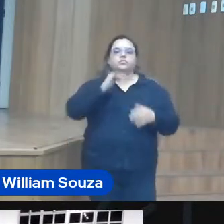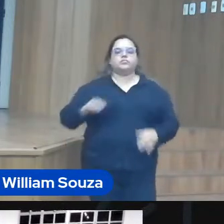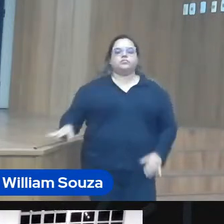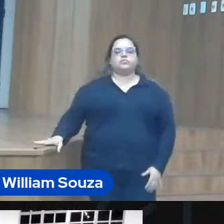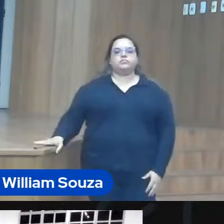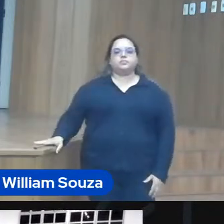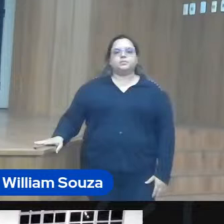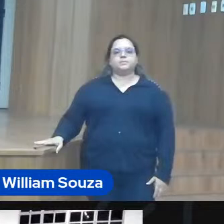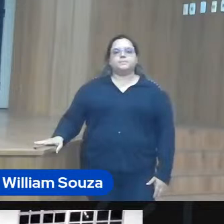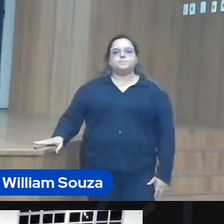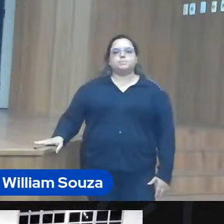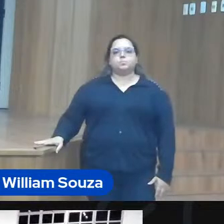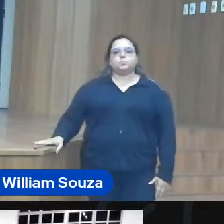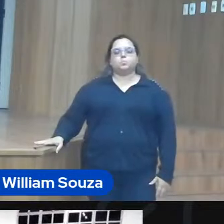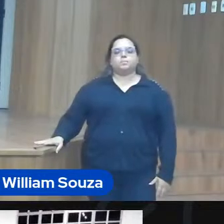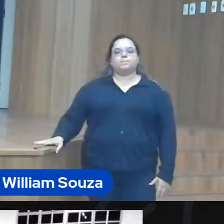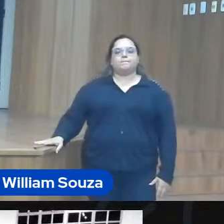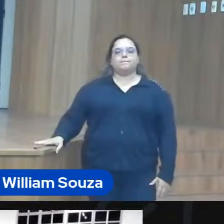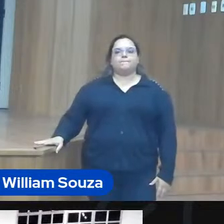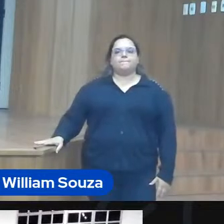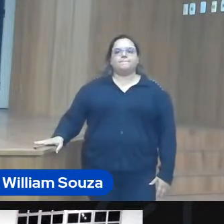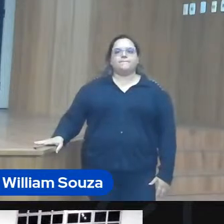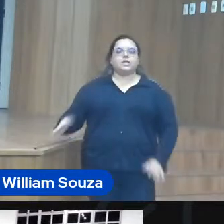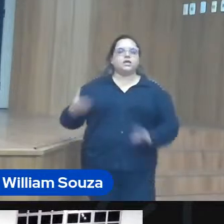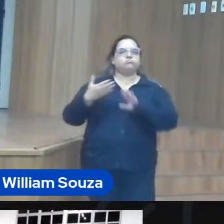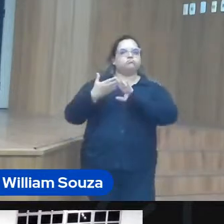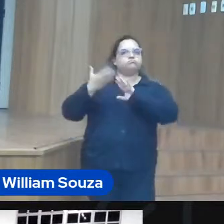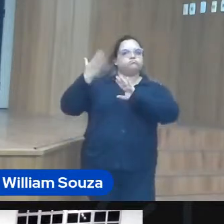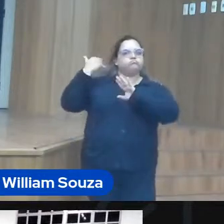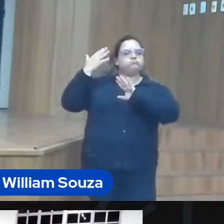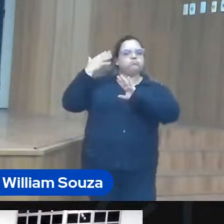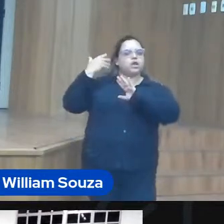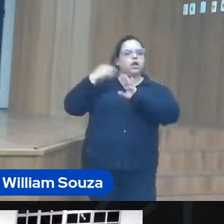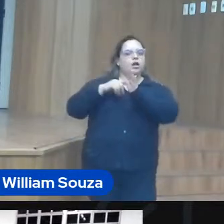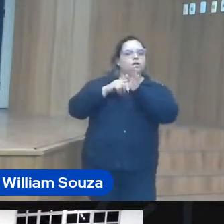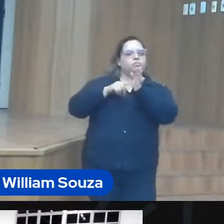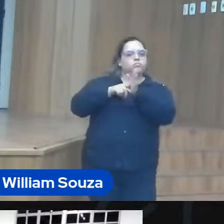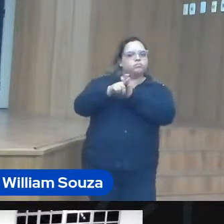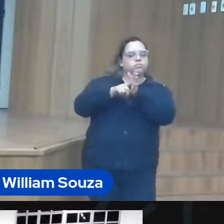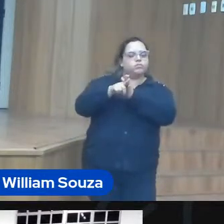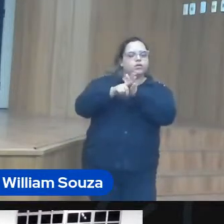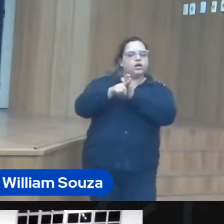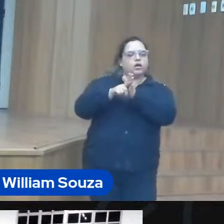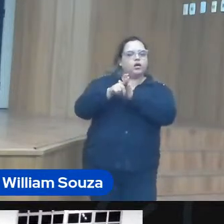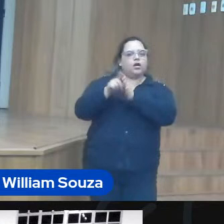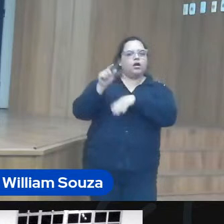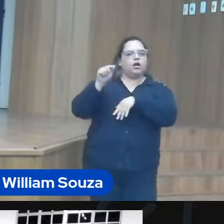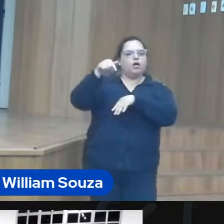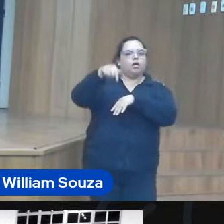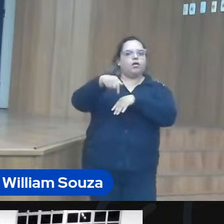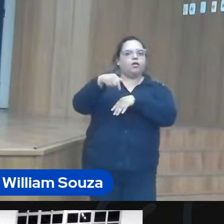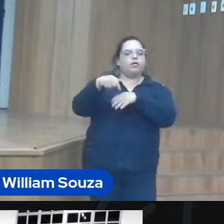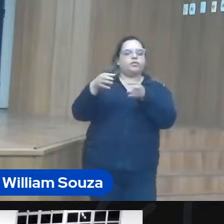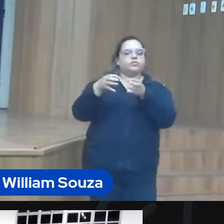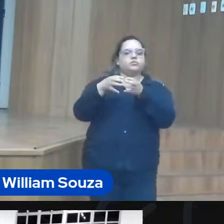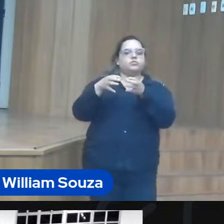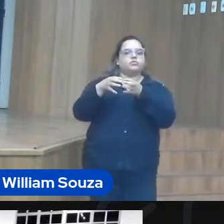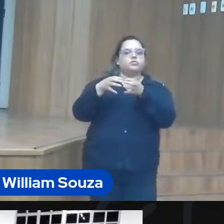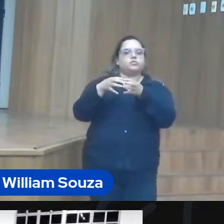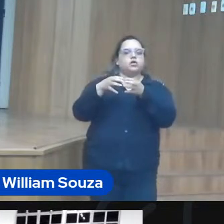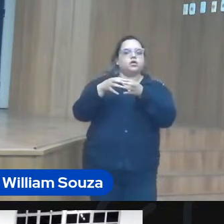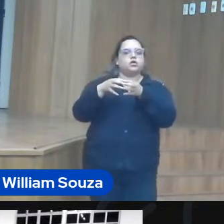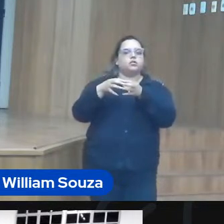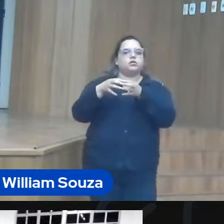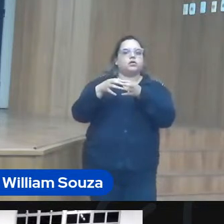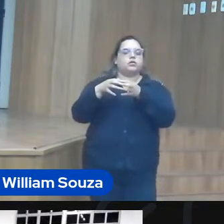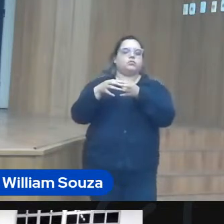Foi feita uma pesquisa há uns anos atrás aqui na comunidade chamada, fica no Rio de Janeiro,